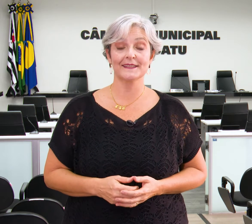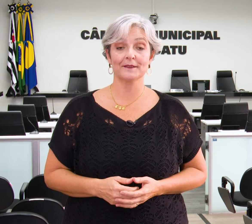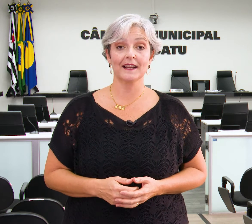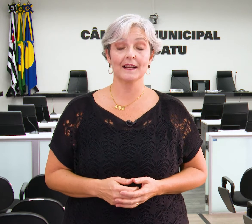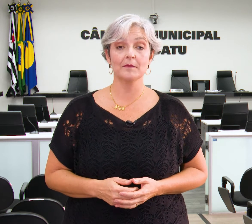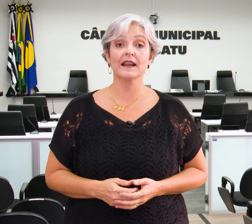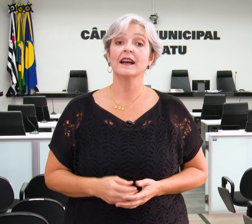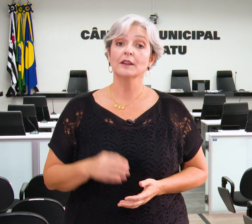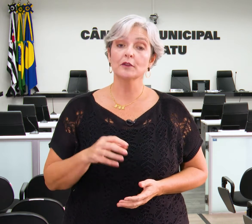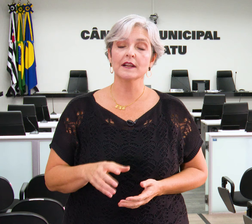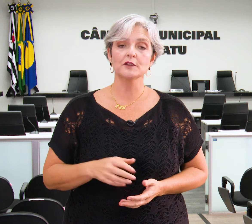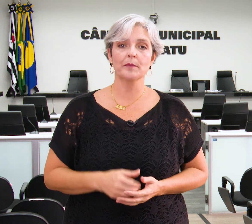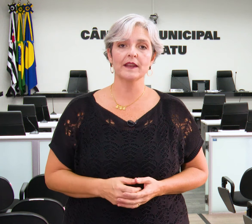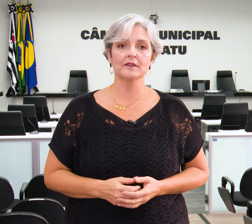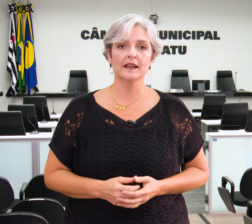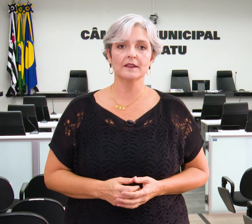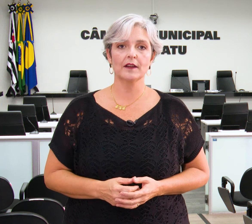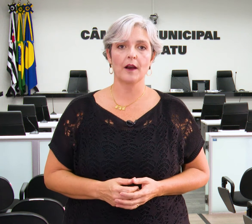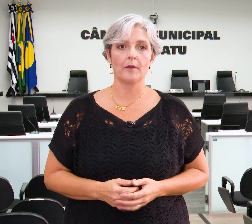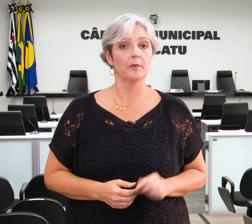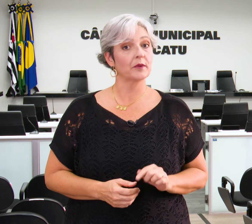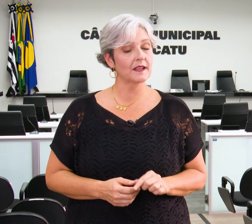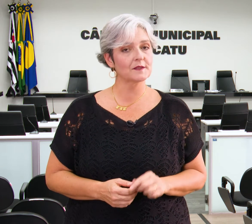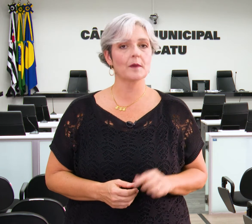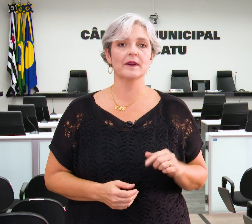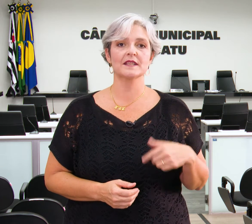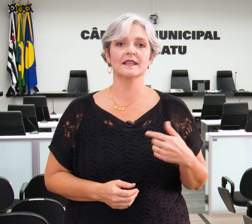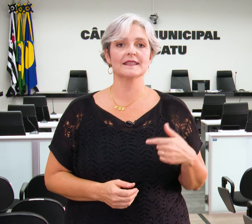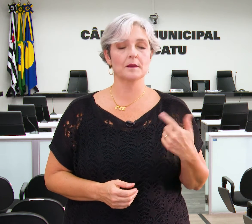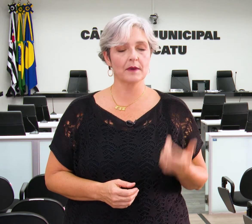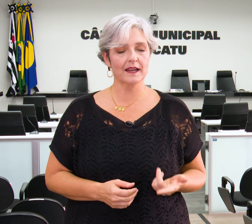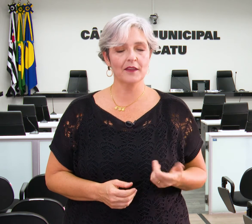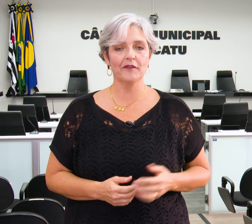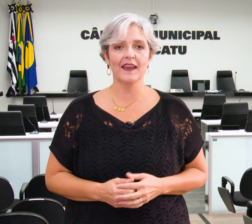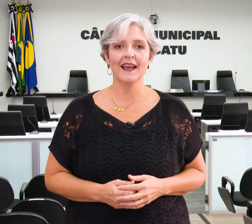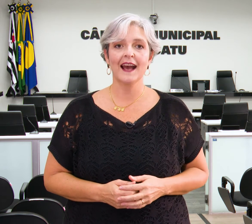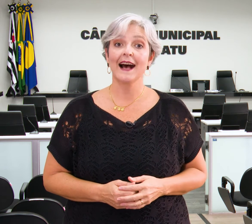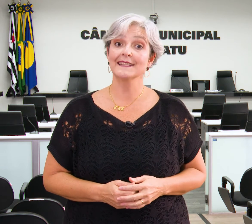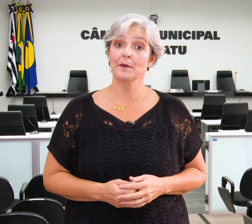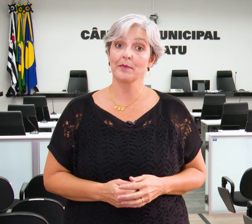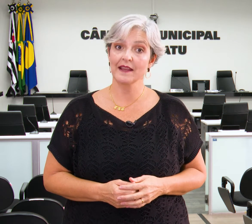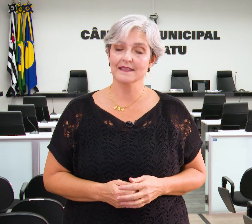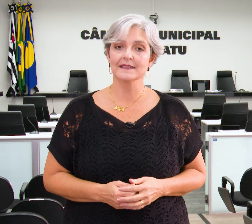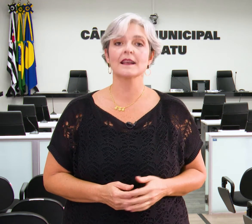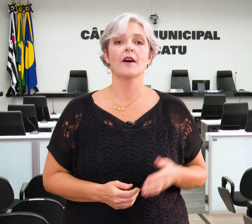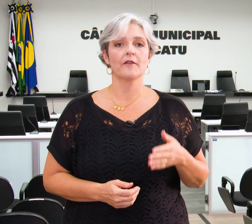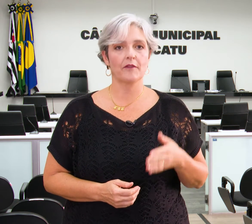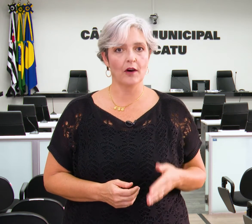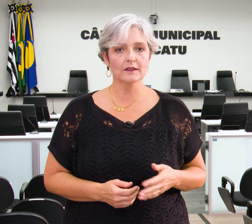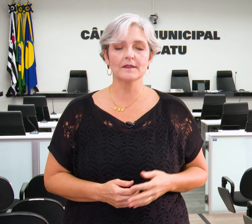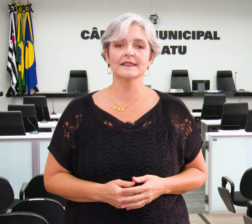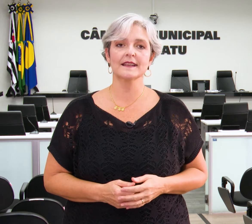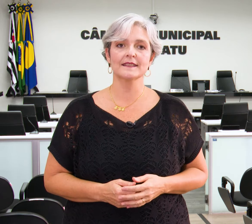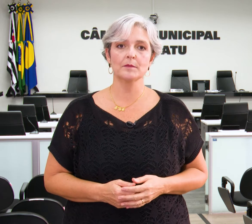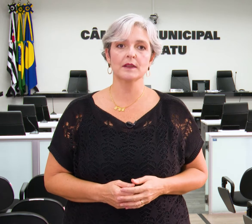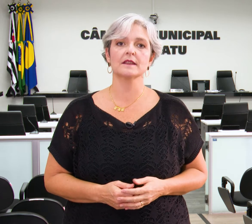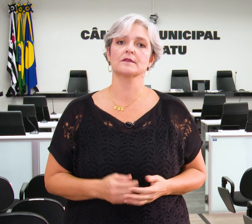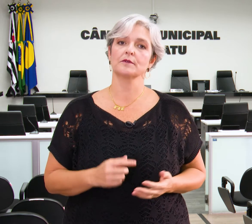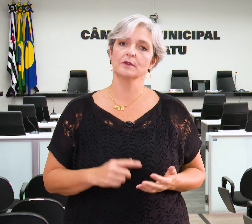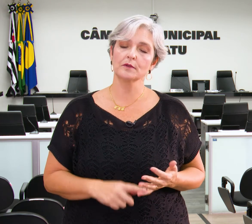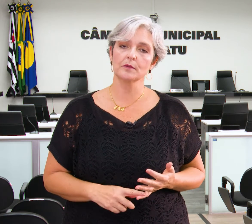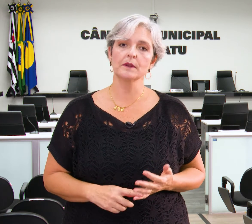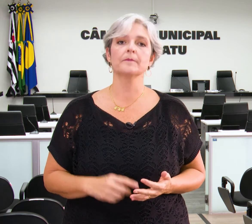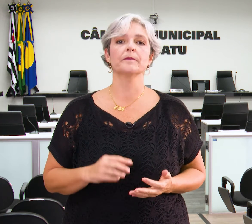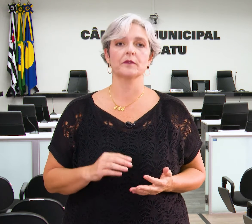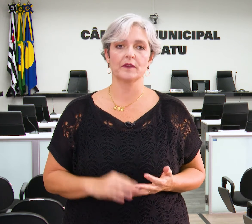última sessão da Câmara durante o período eleitoral. Por isso, a partir da semana que vem, as reprises voltam a ser exibidas